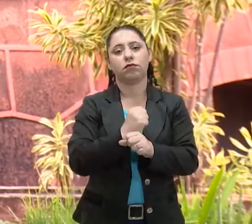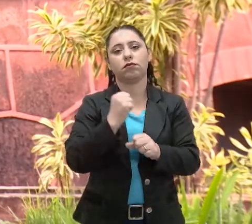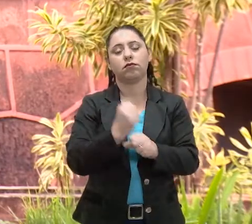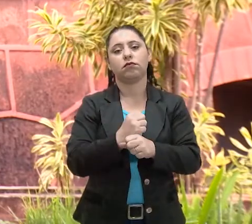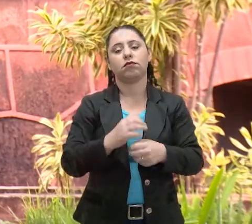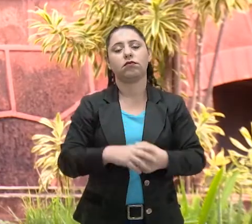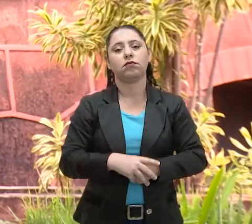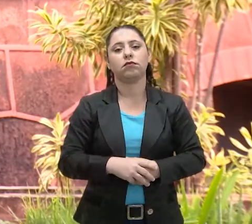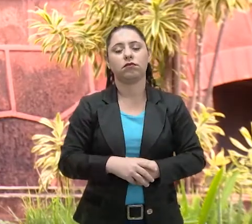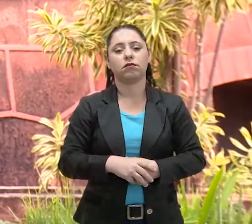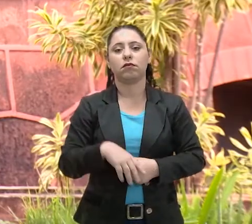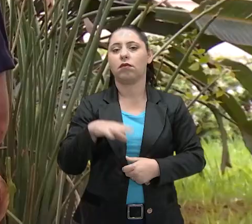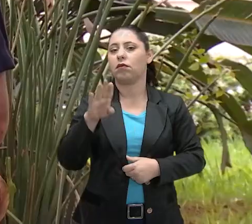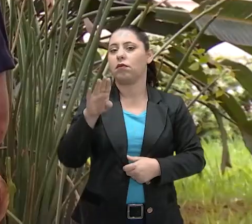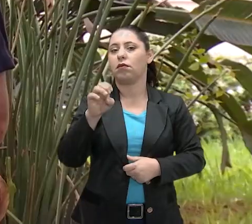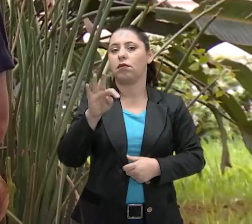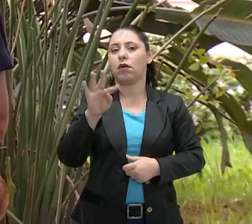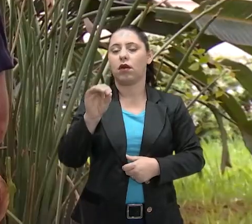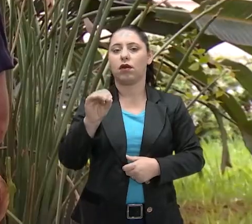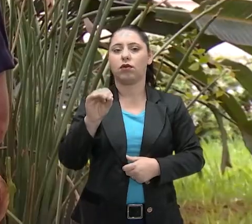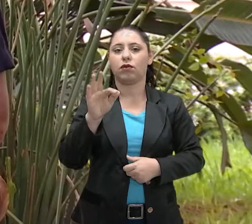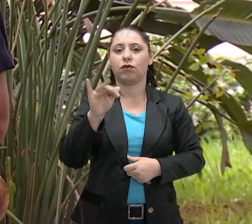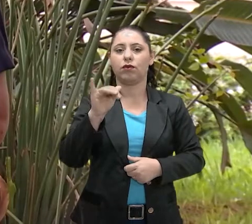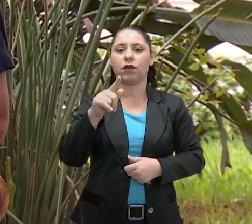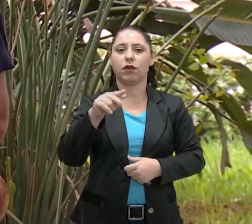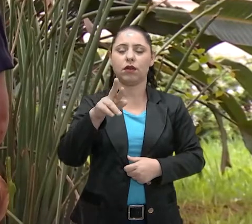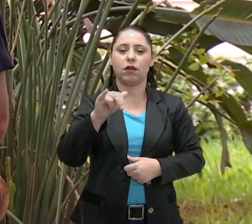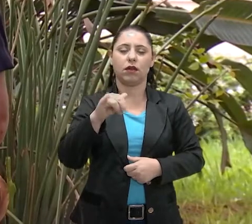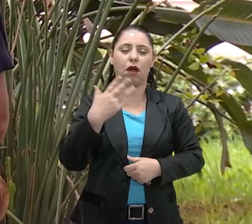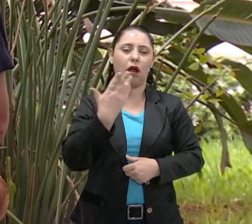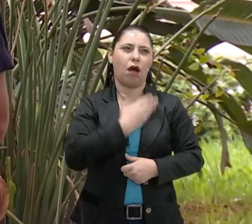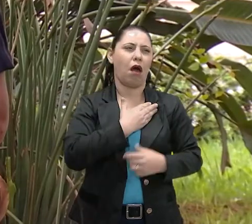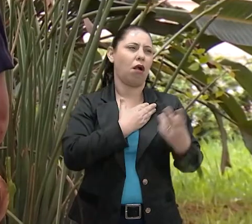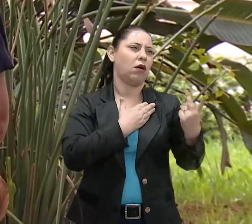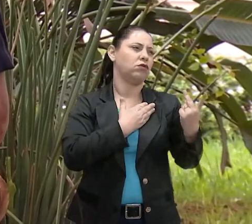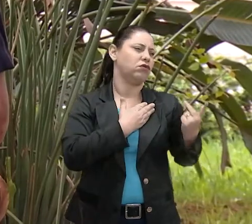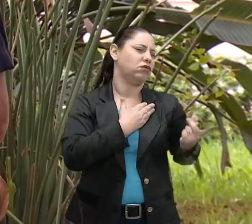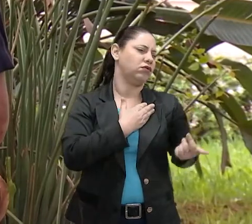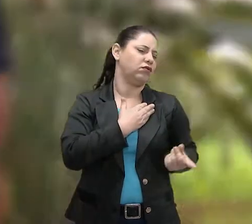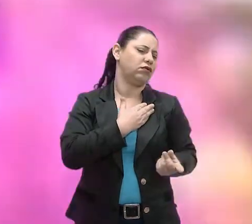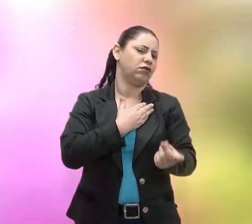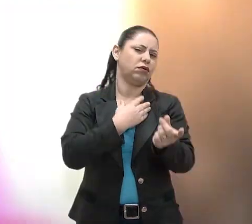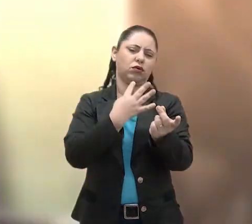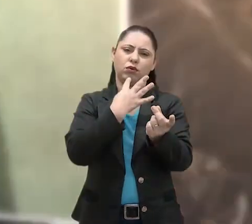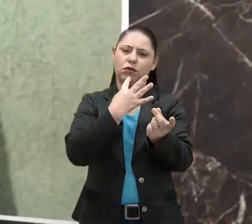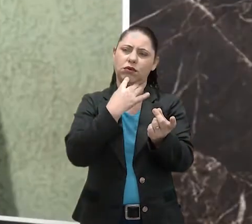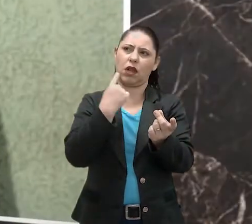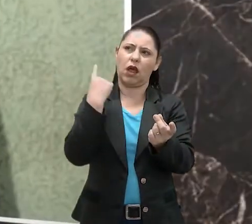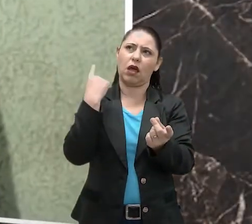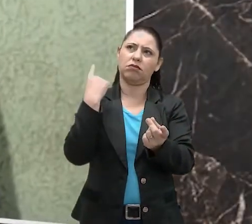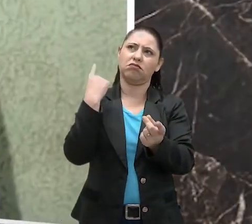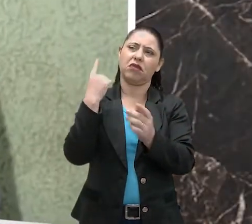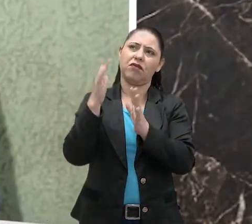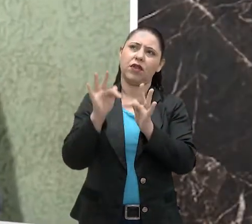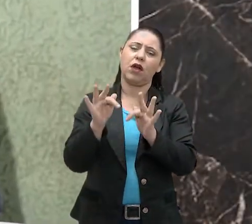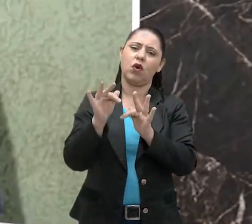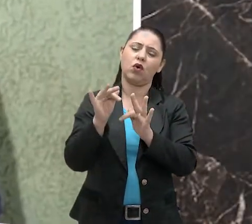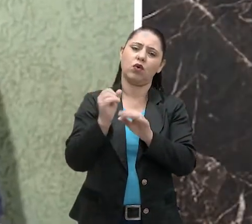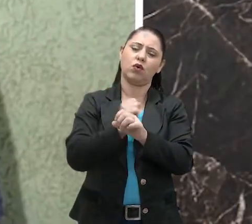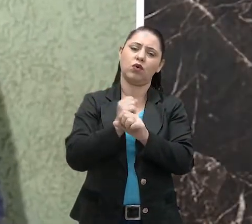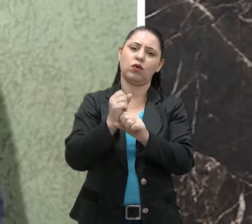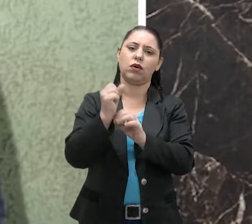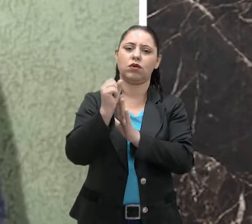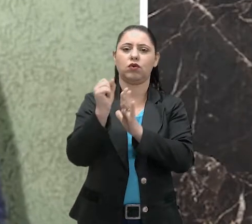nessa obra, né? O Roberto Figueiredo, que é meu amigo já há muito tempo, conheci o Beto lá no final dos anos